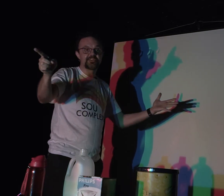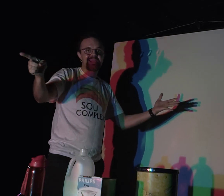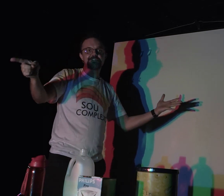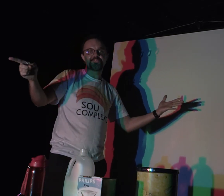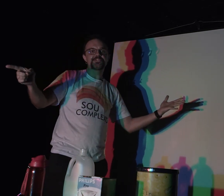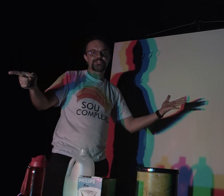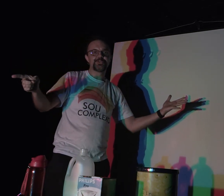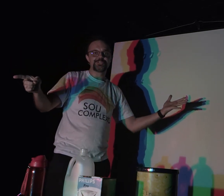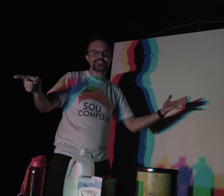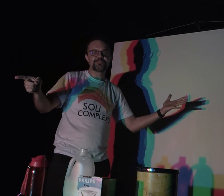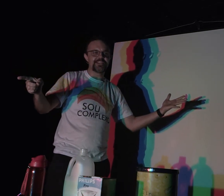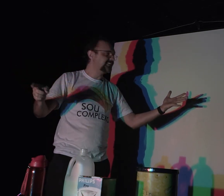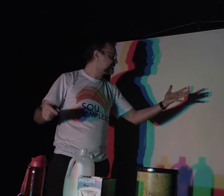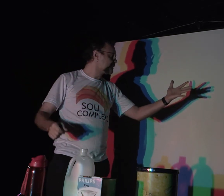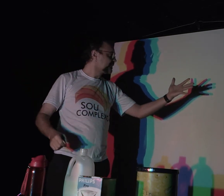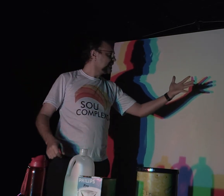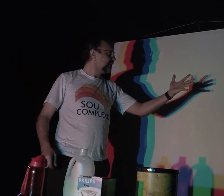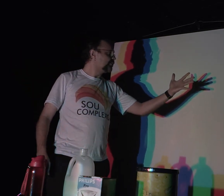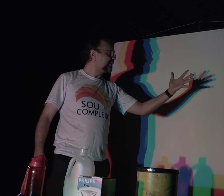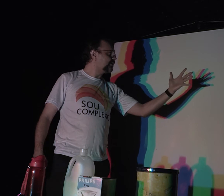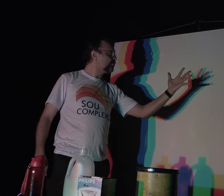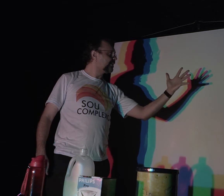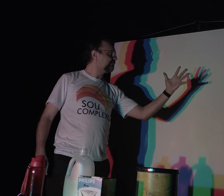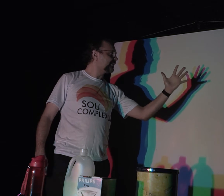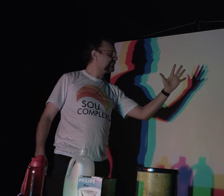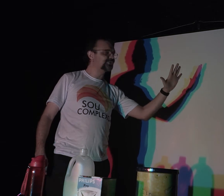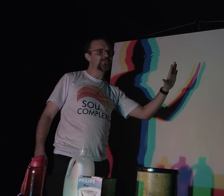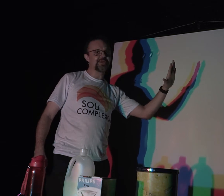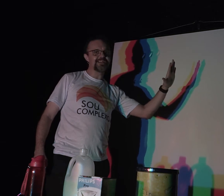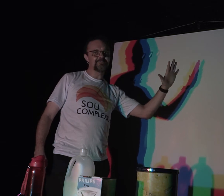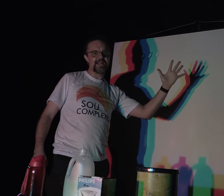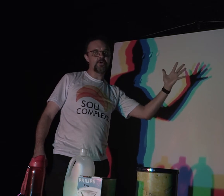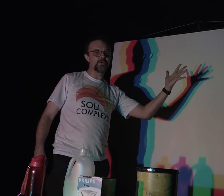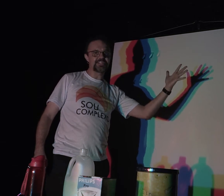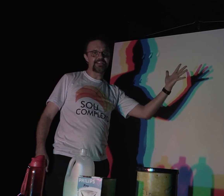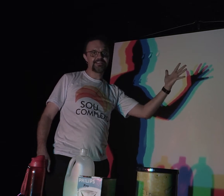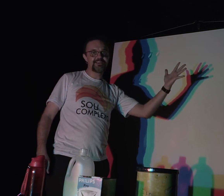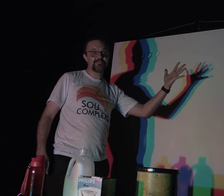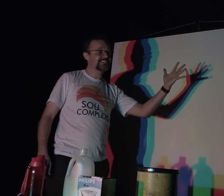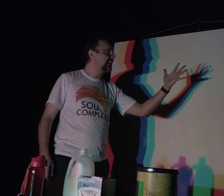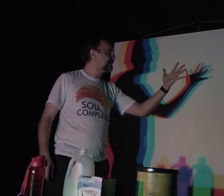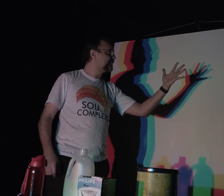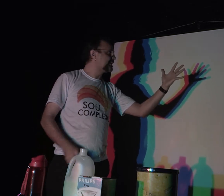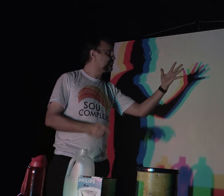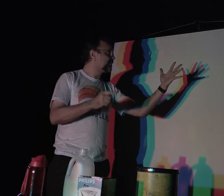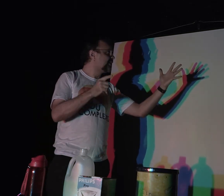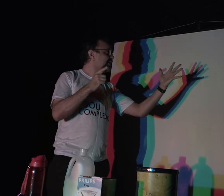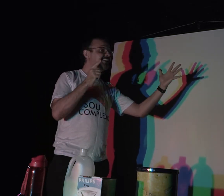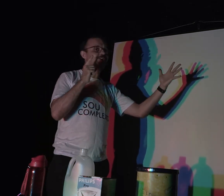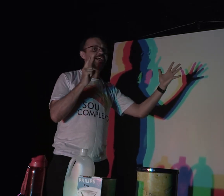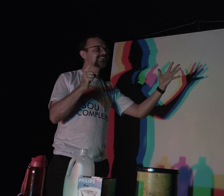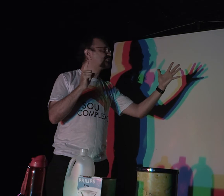eu tenho 3 fontes de luzes diferentes. E o que uma faz sombra para outra, você acaba